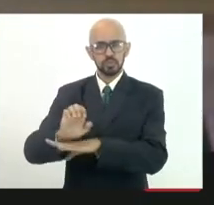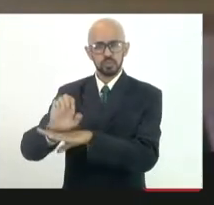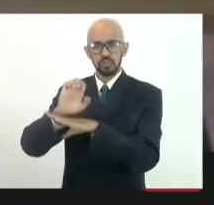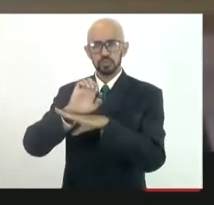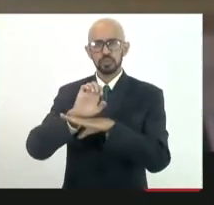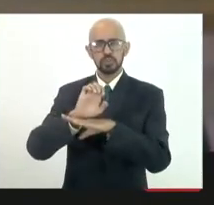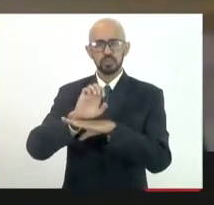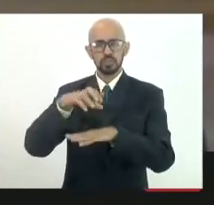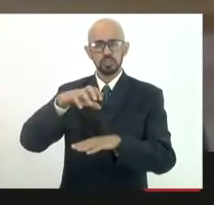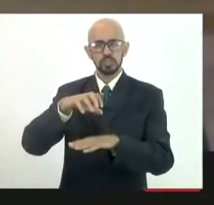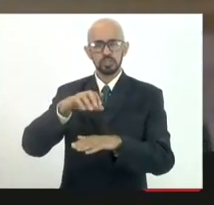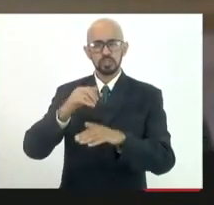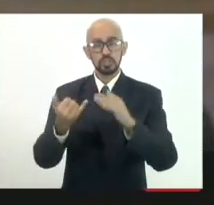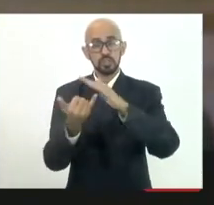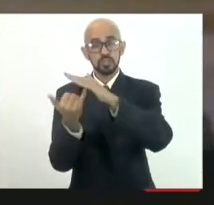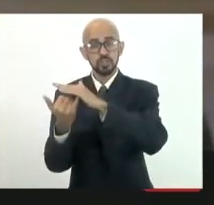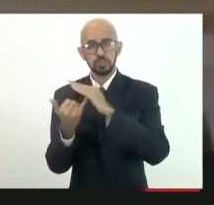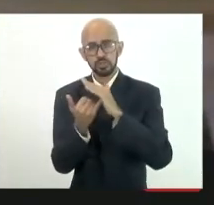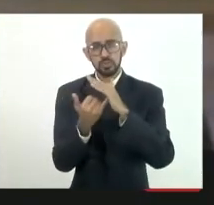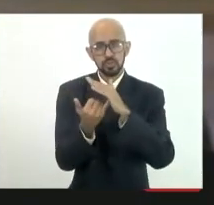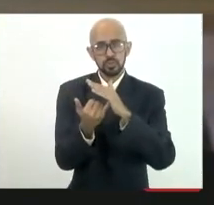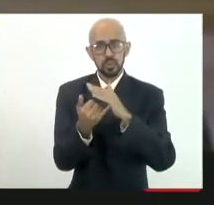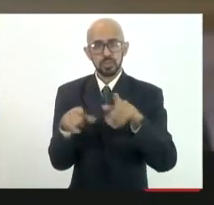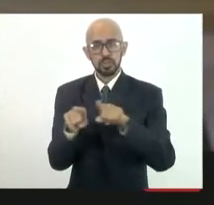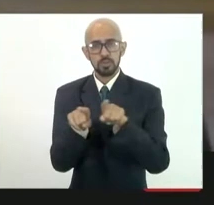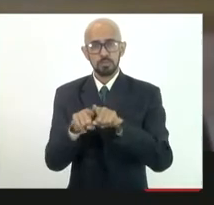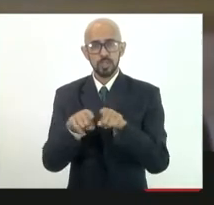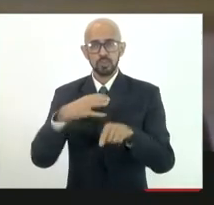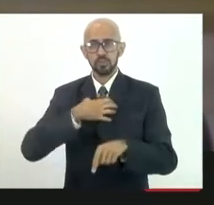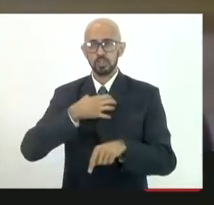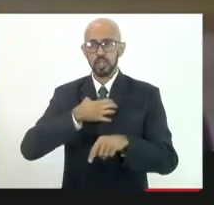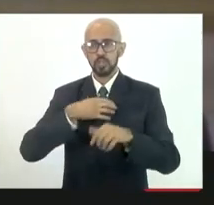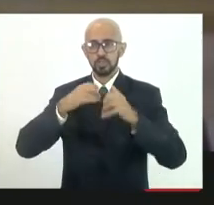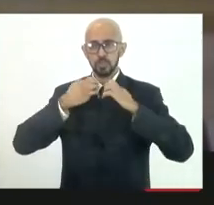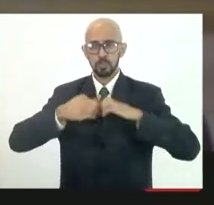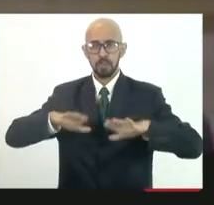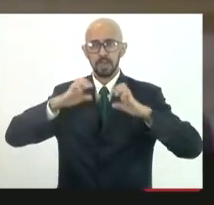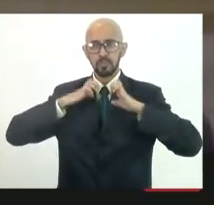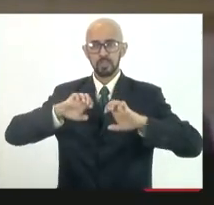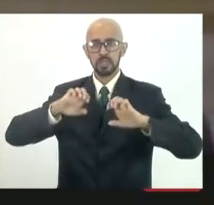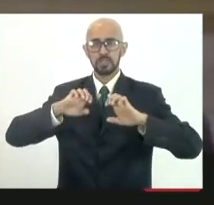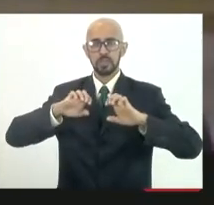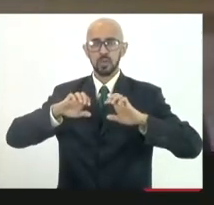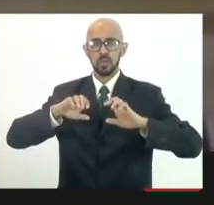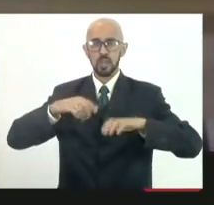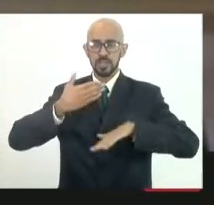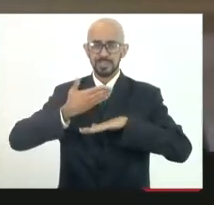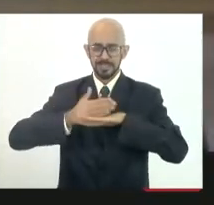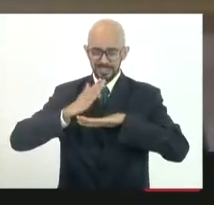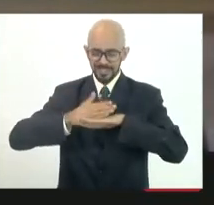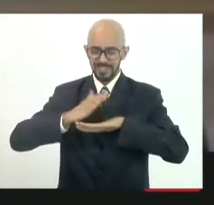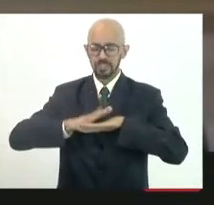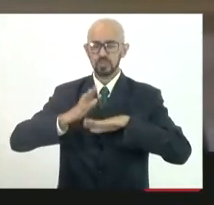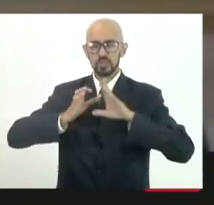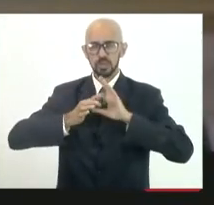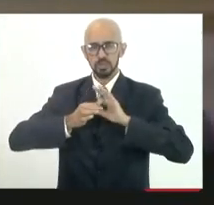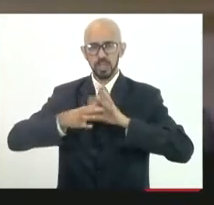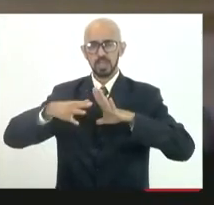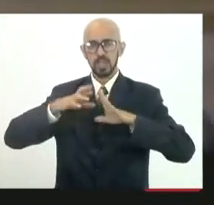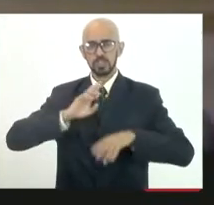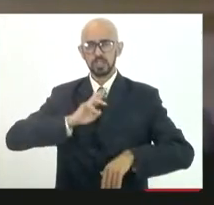muitas vezes de manifestação, né, em que a religião e esse exercício de liberdade religiosa é tido